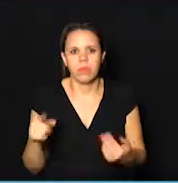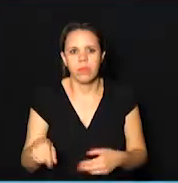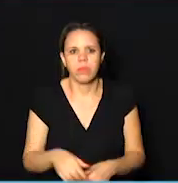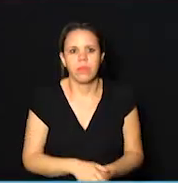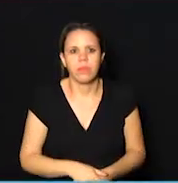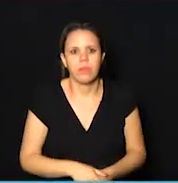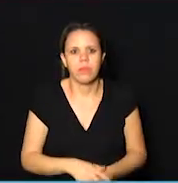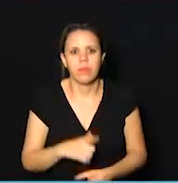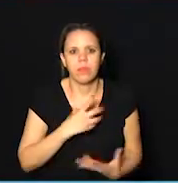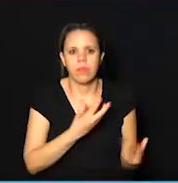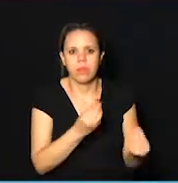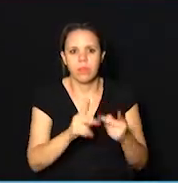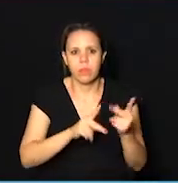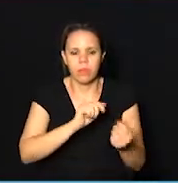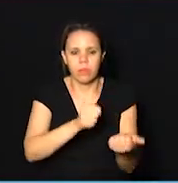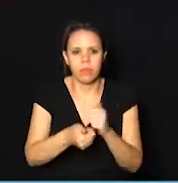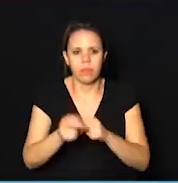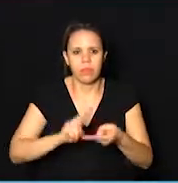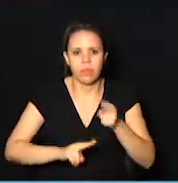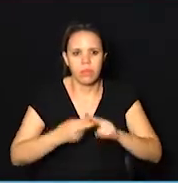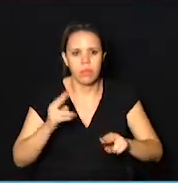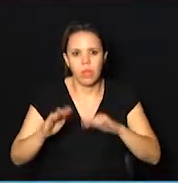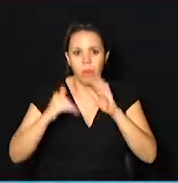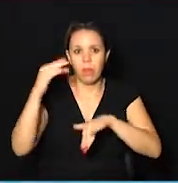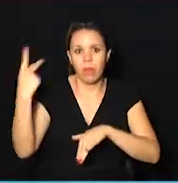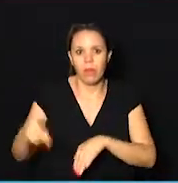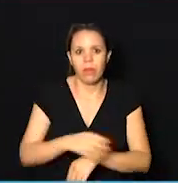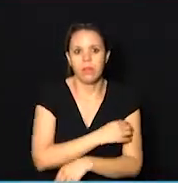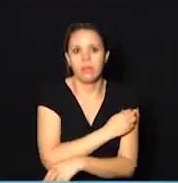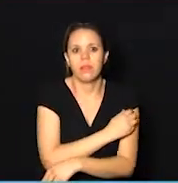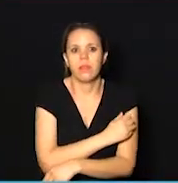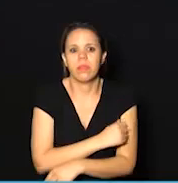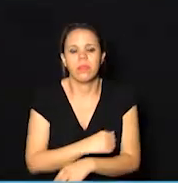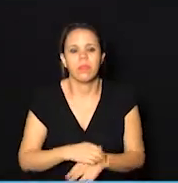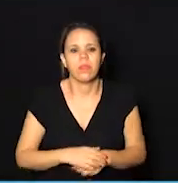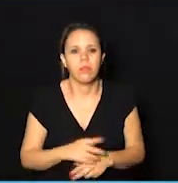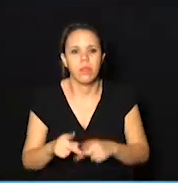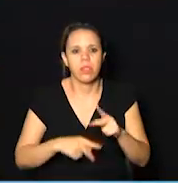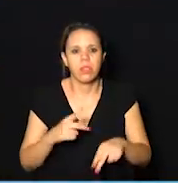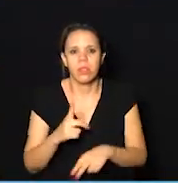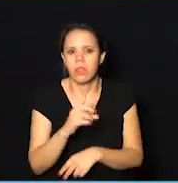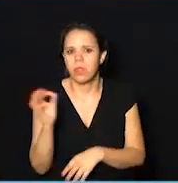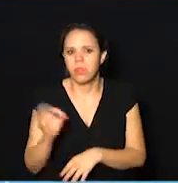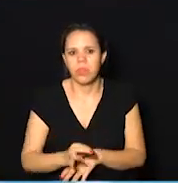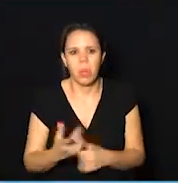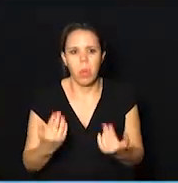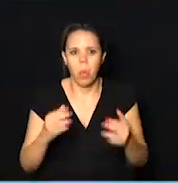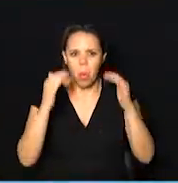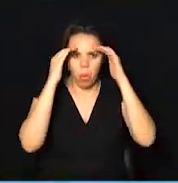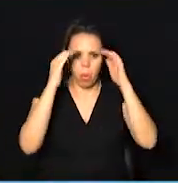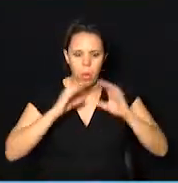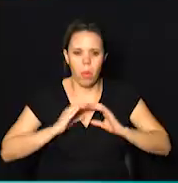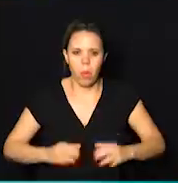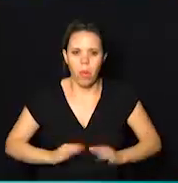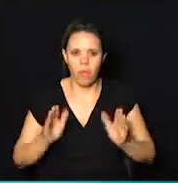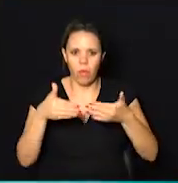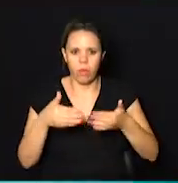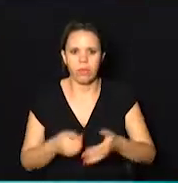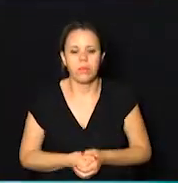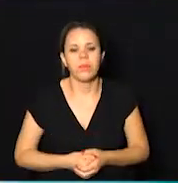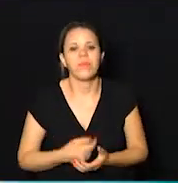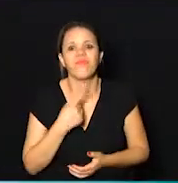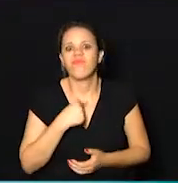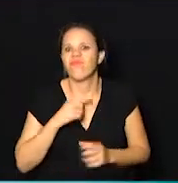causa disso já tive tantos atletas habilidoso ou mais habilidoso que ele mas não tinham dez porcento de disciplina que ele tem fome